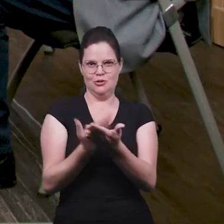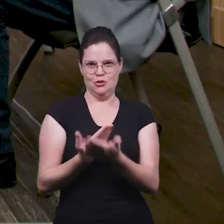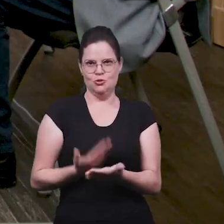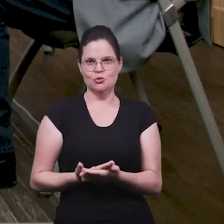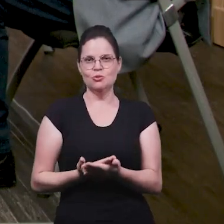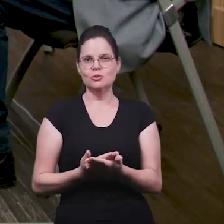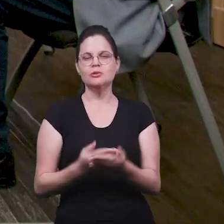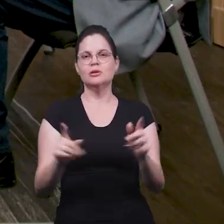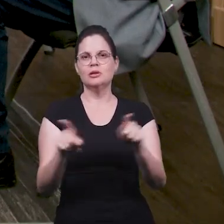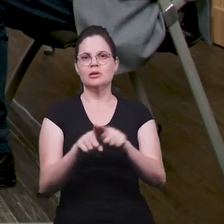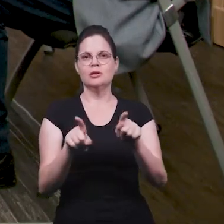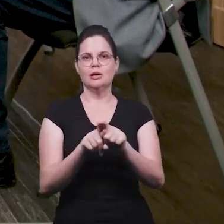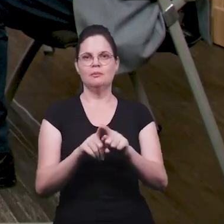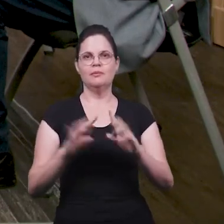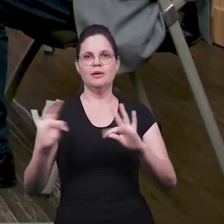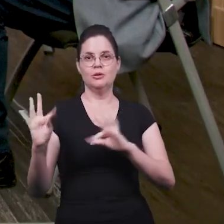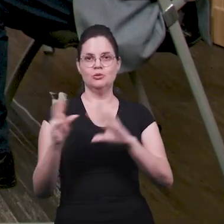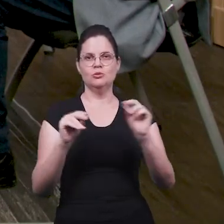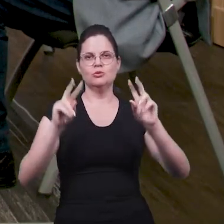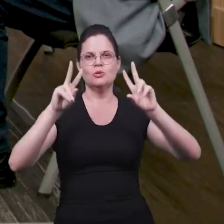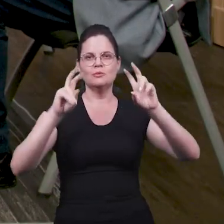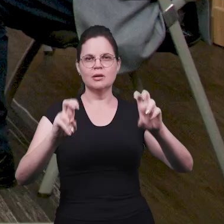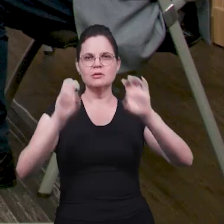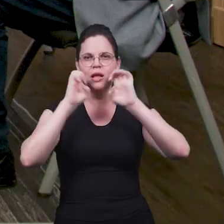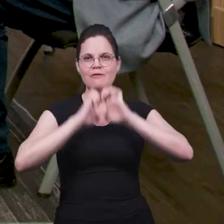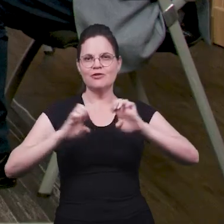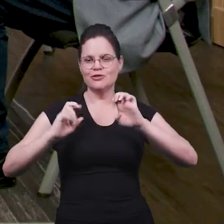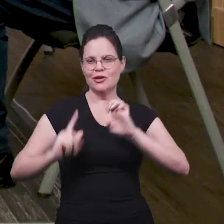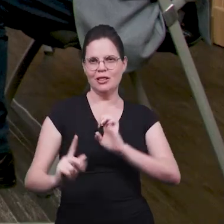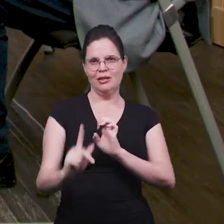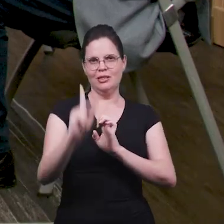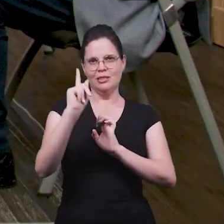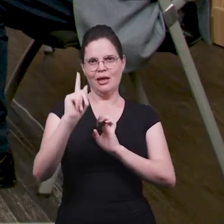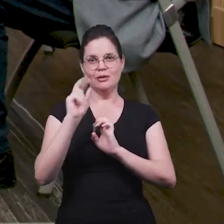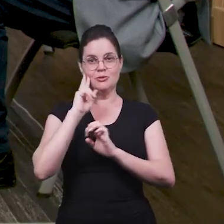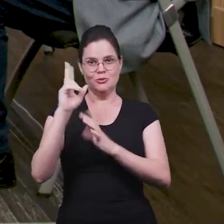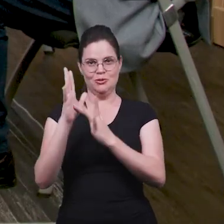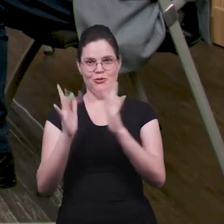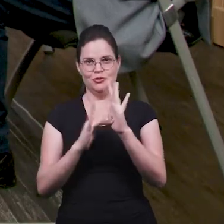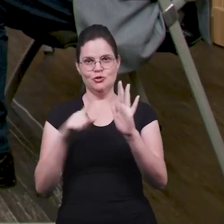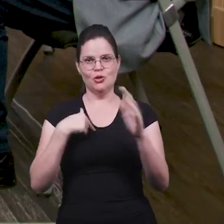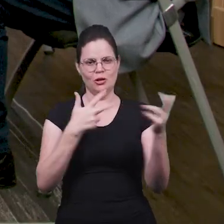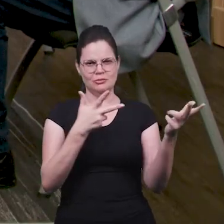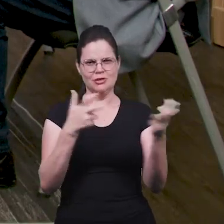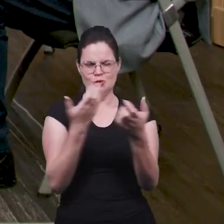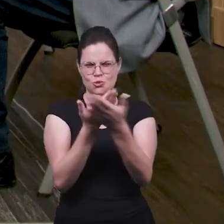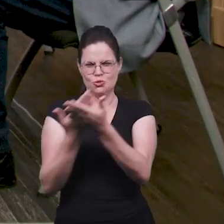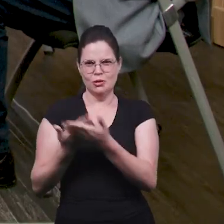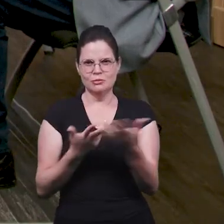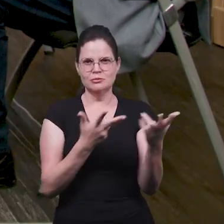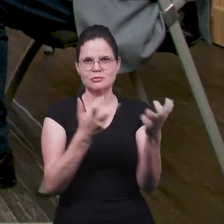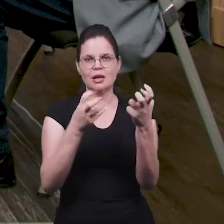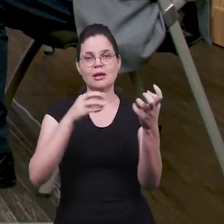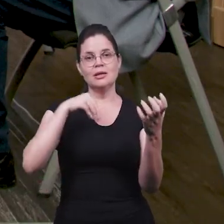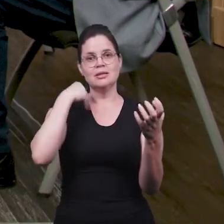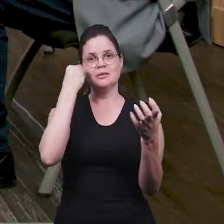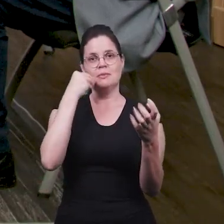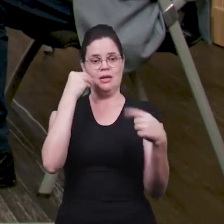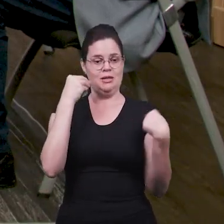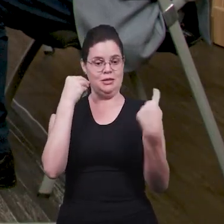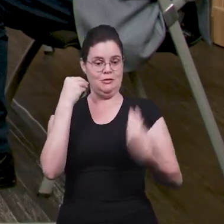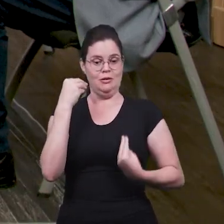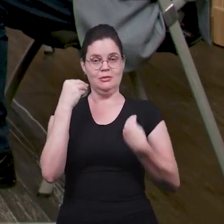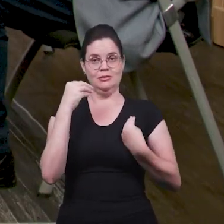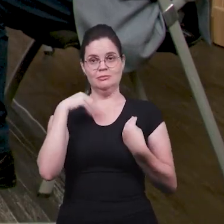do exercício daquilo que é o Evangelho eterno do Senhor Jesus, a gente consegue identificar as experiências que nós